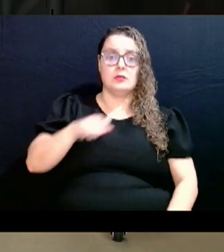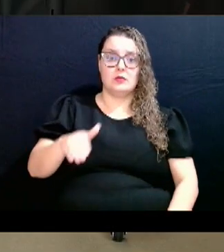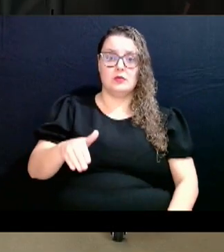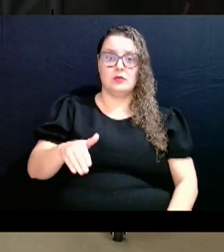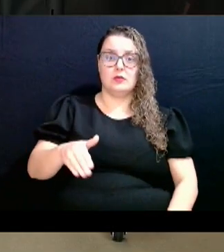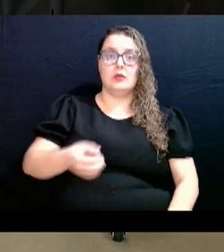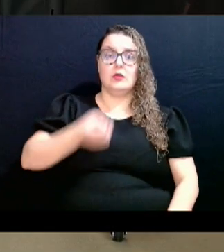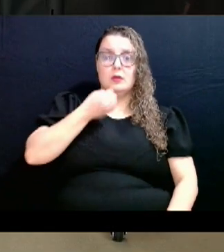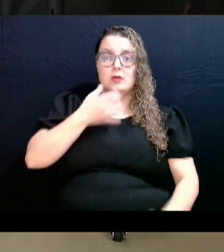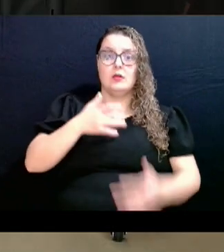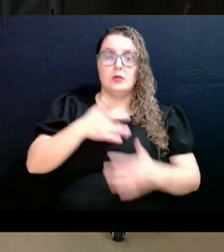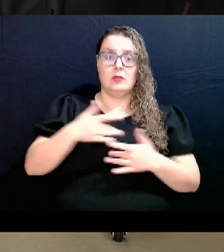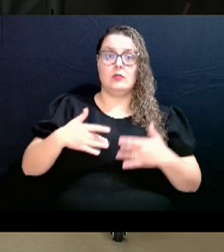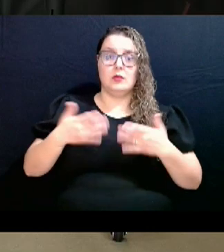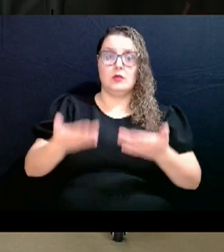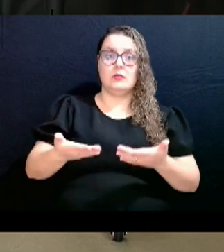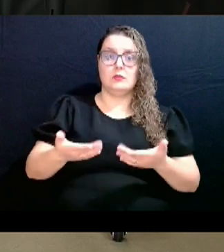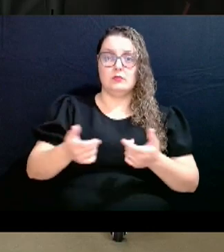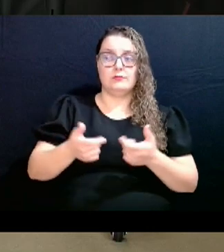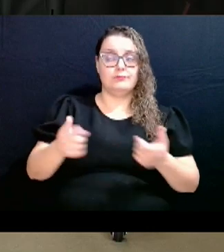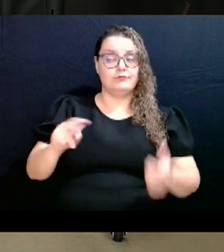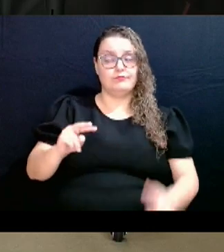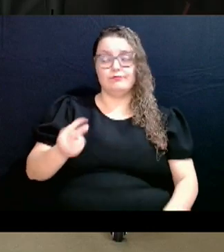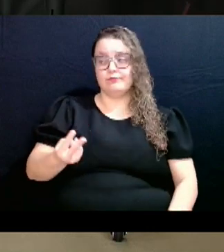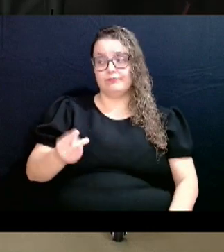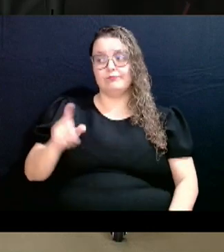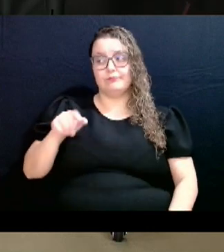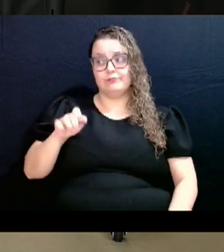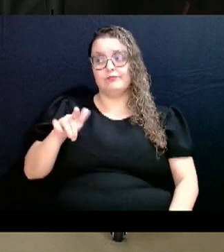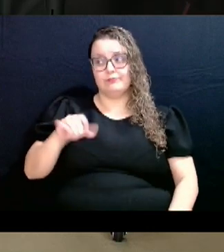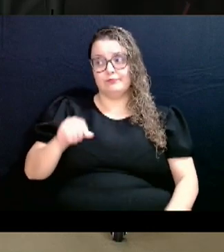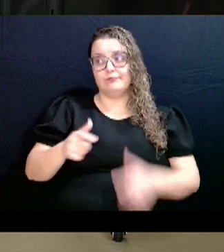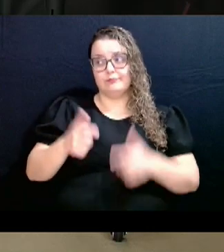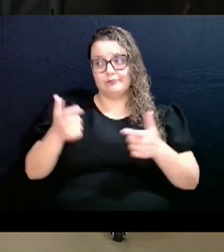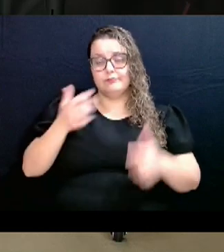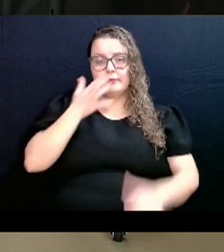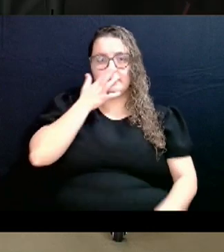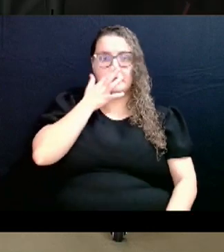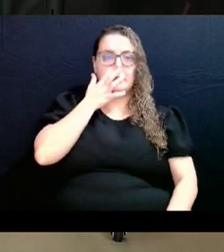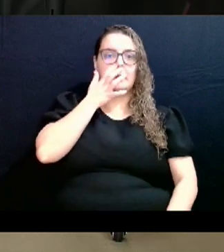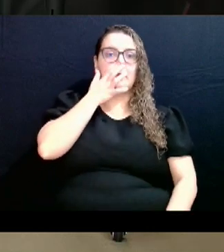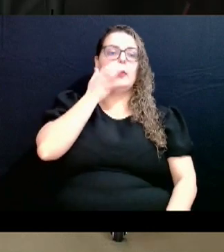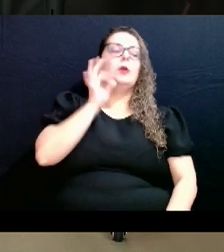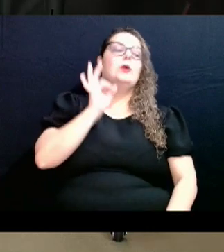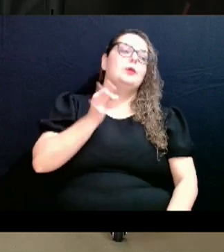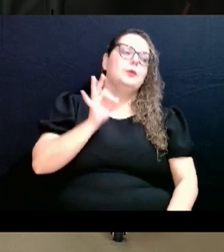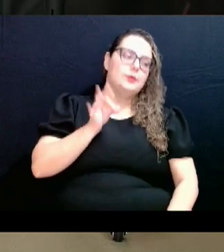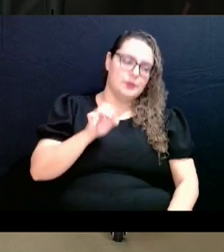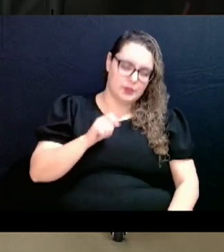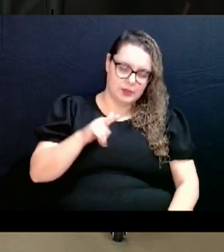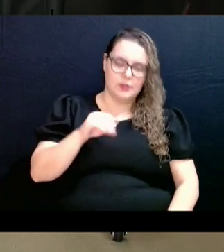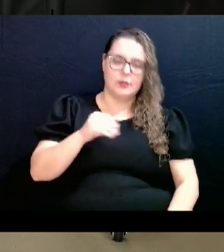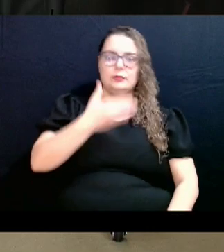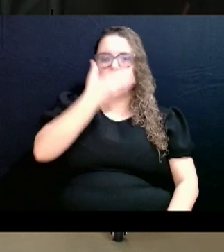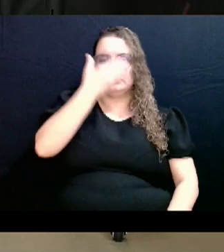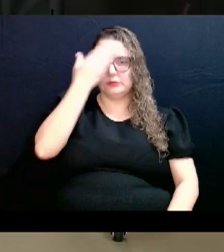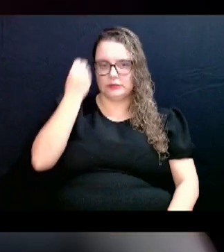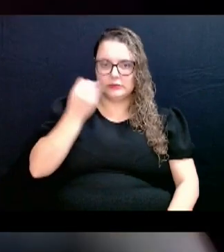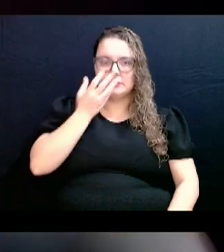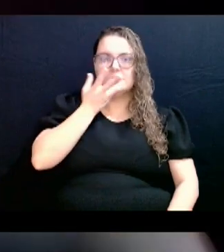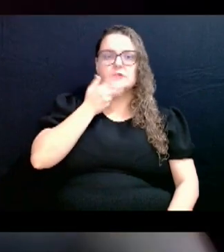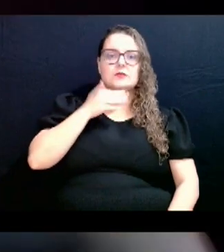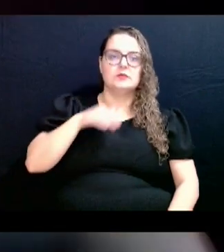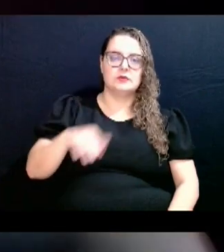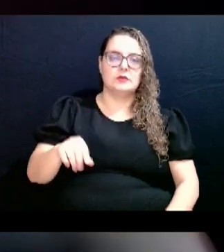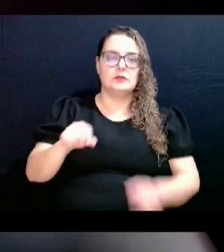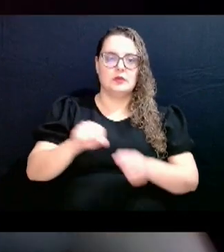dela, mas na maioria das vezes é o ego que fala mais alto. Com certeza, é o ego, esquece da criança, faz a criança uma moeda de